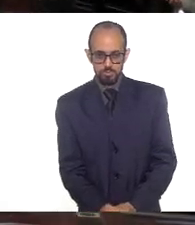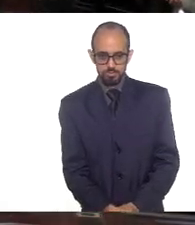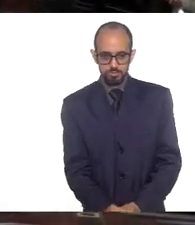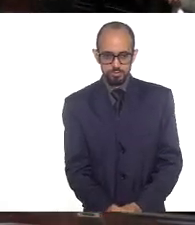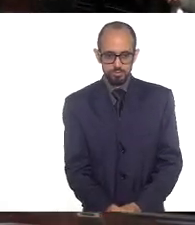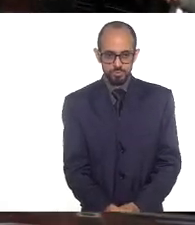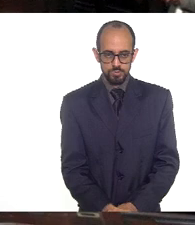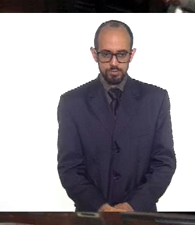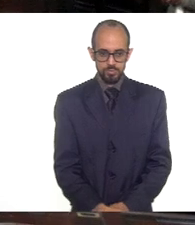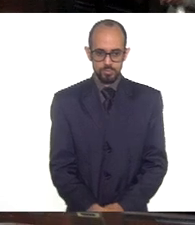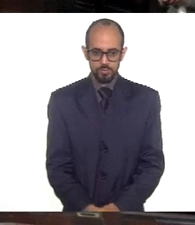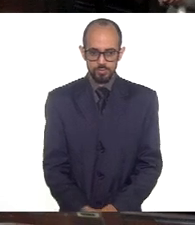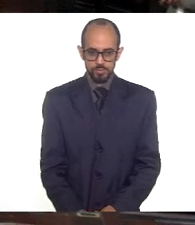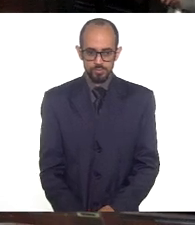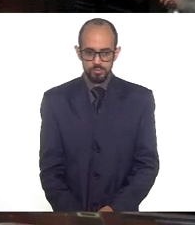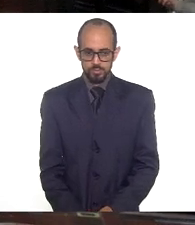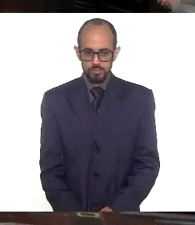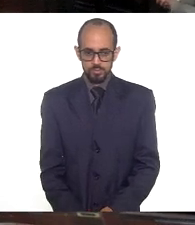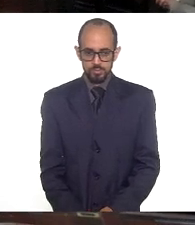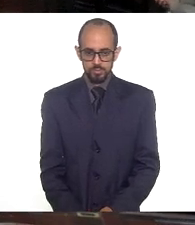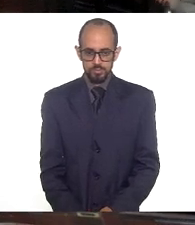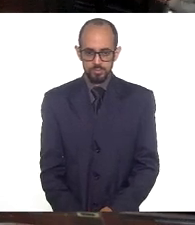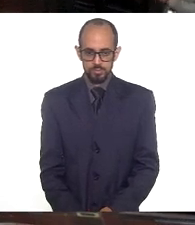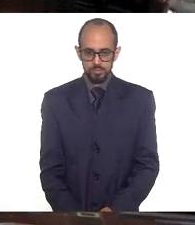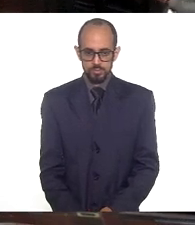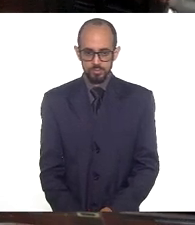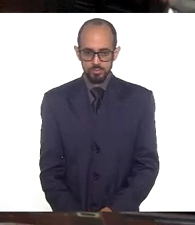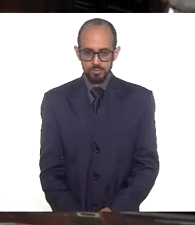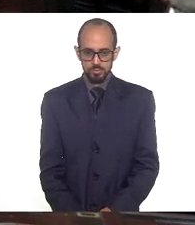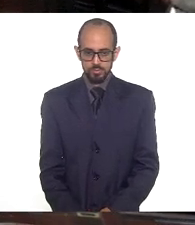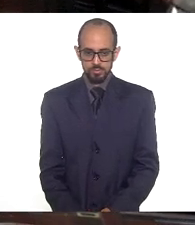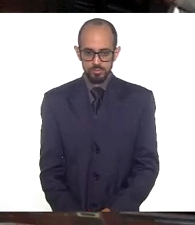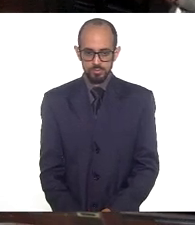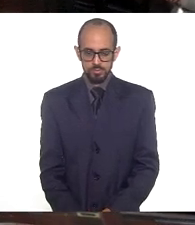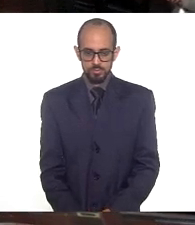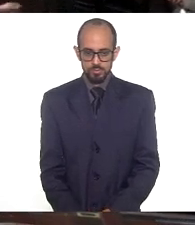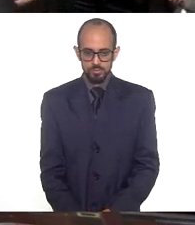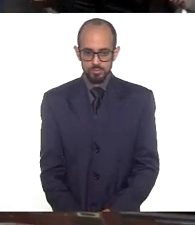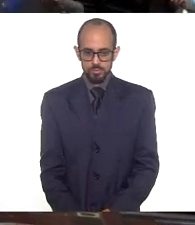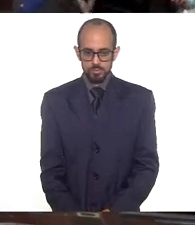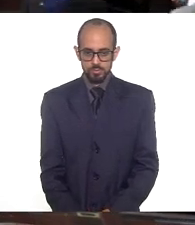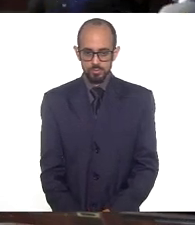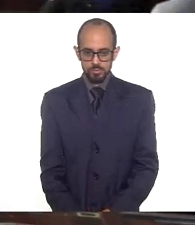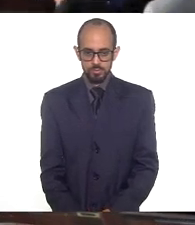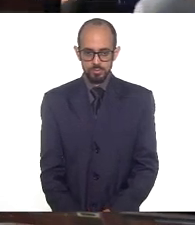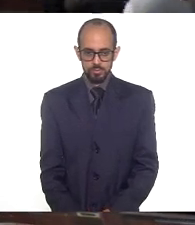E aí E aí